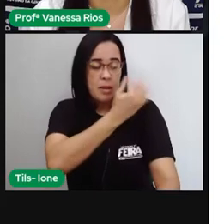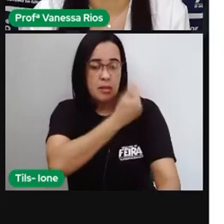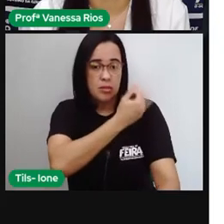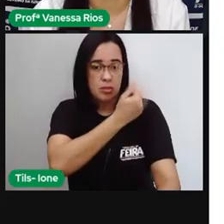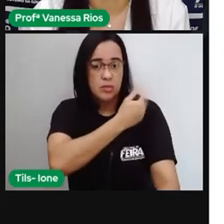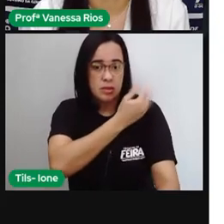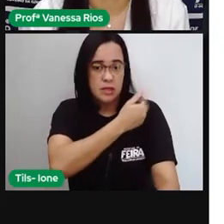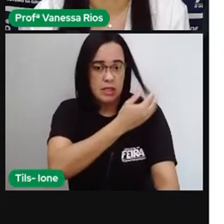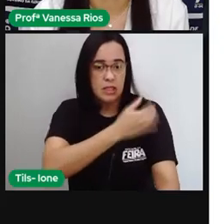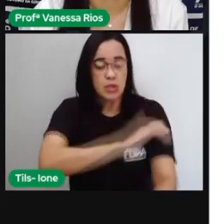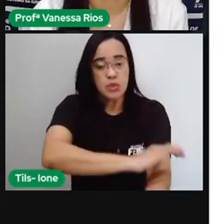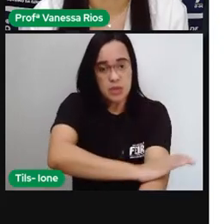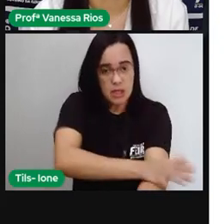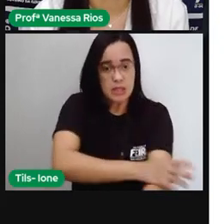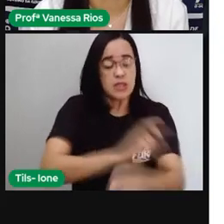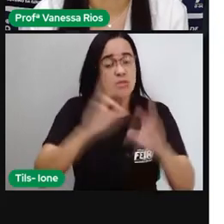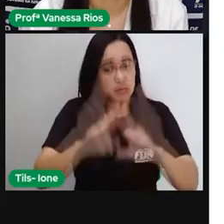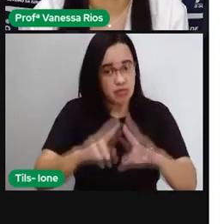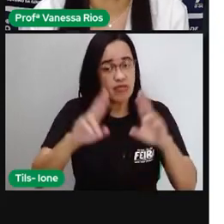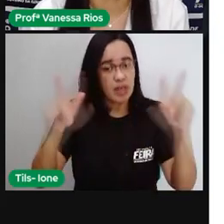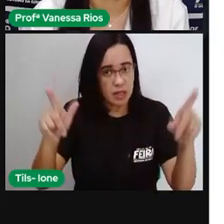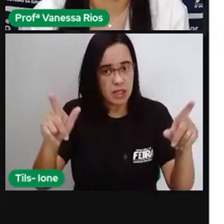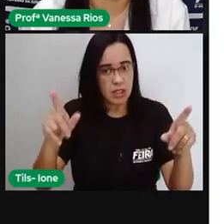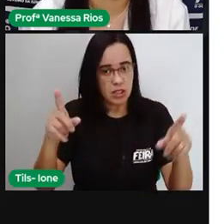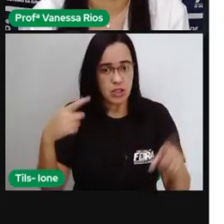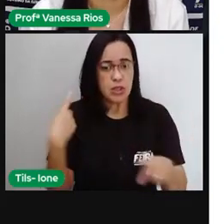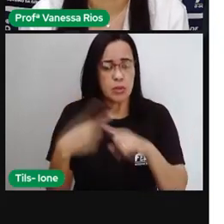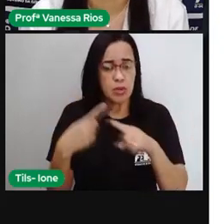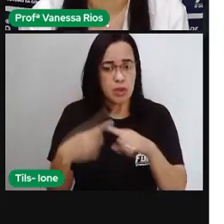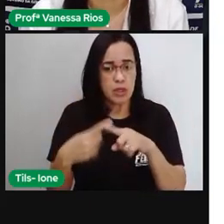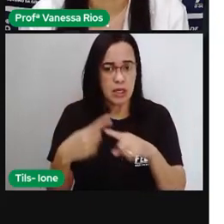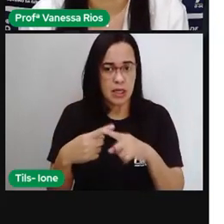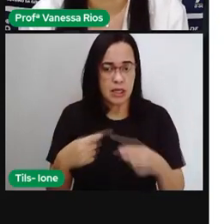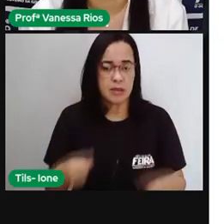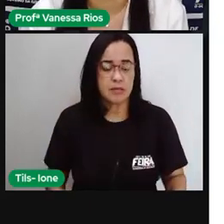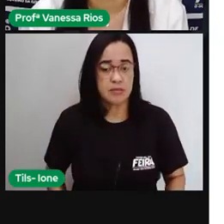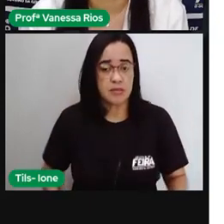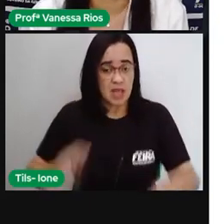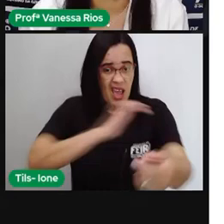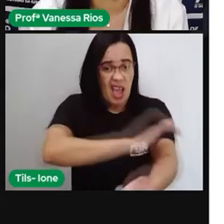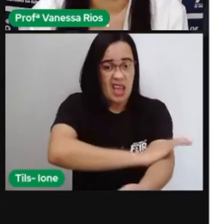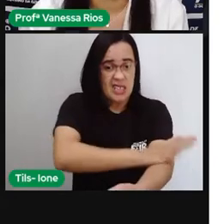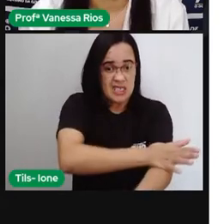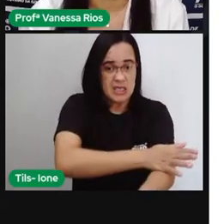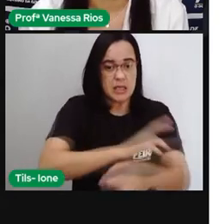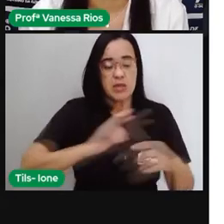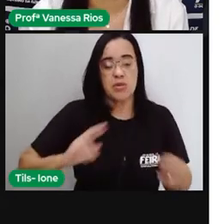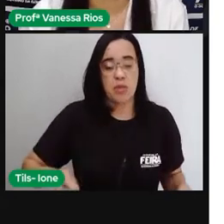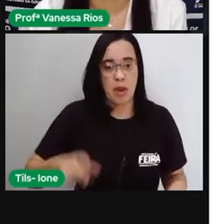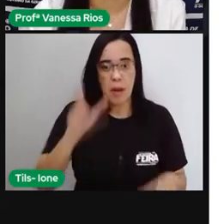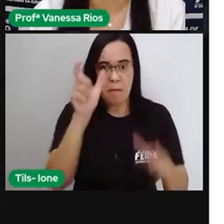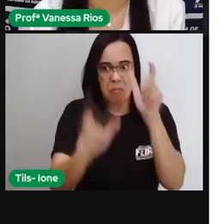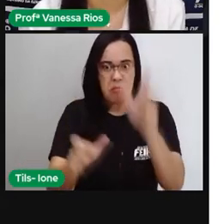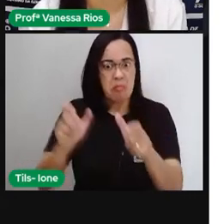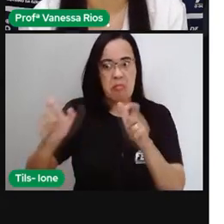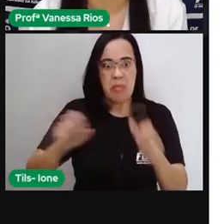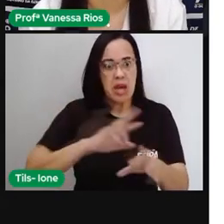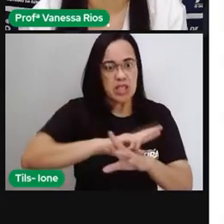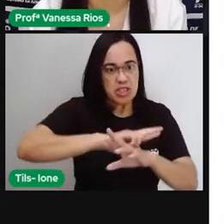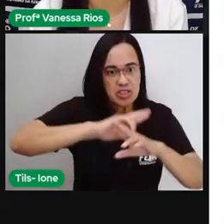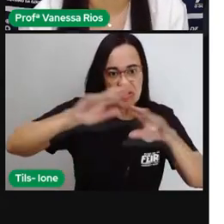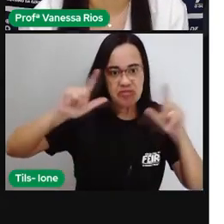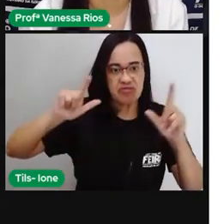ideia de que a espécie humana seria dividida por raças. E aí tem o nome racismo. No entanto, as